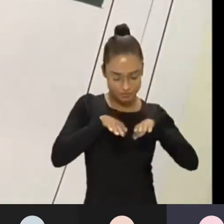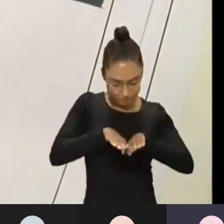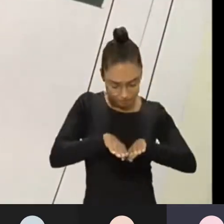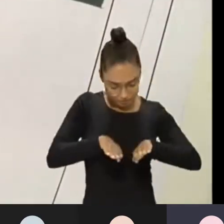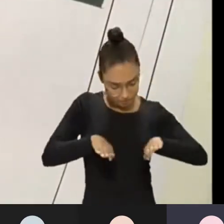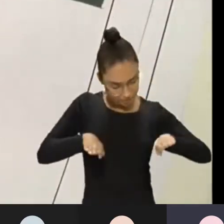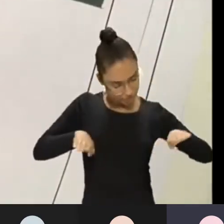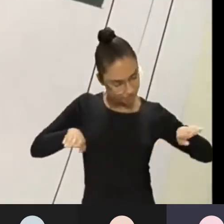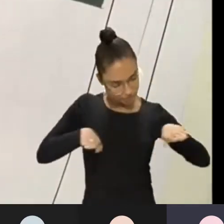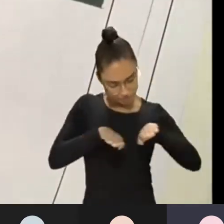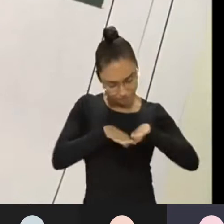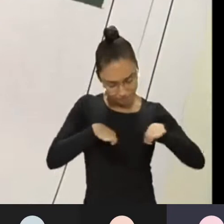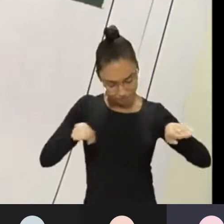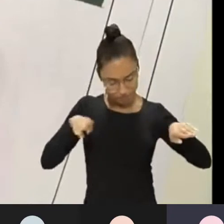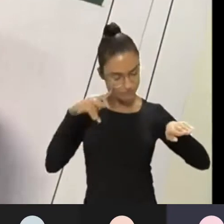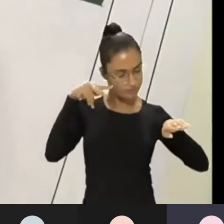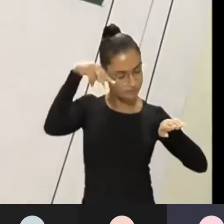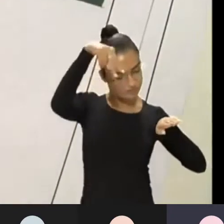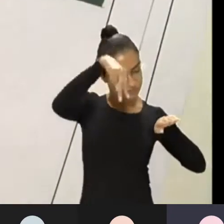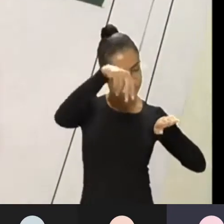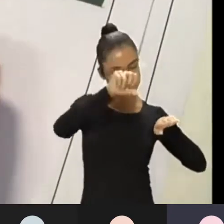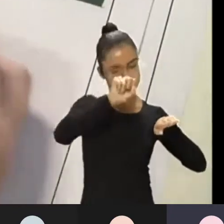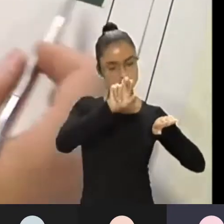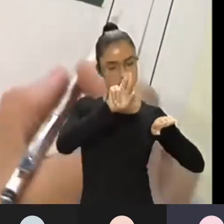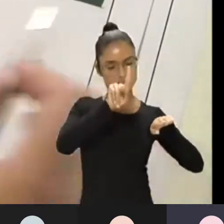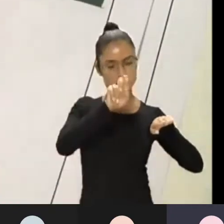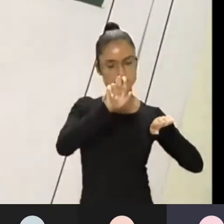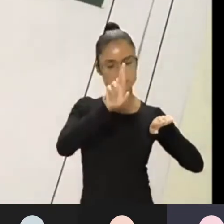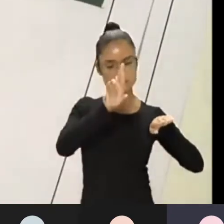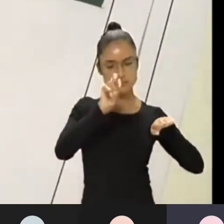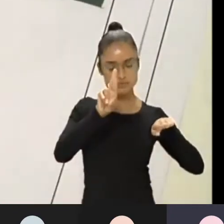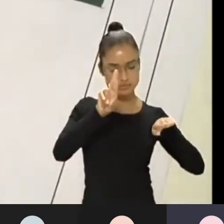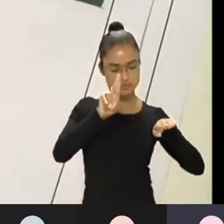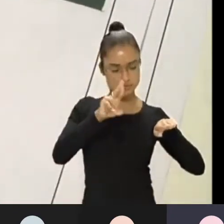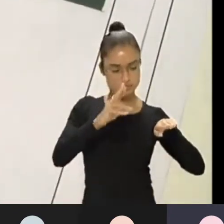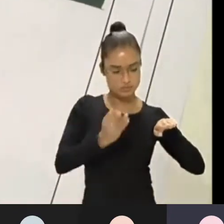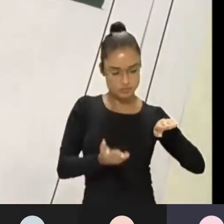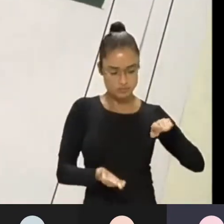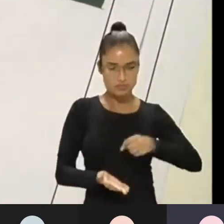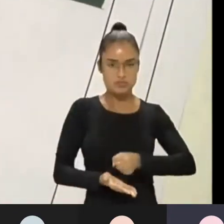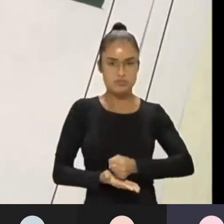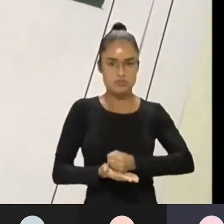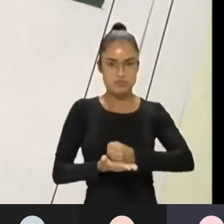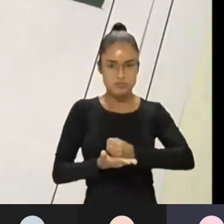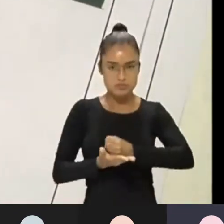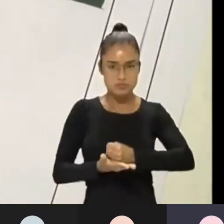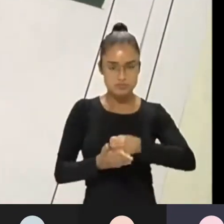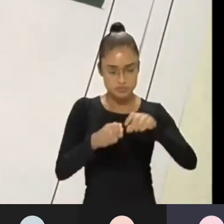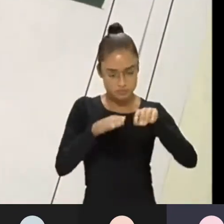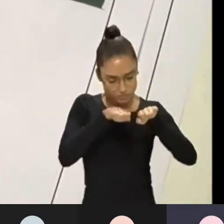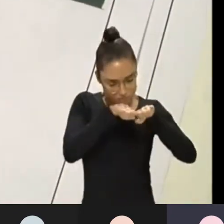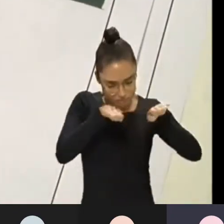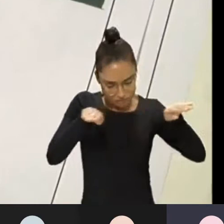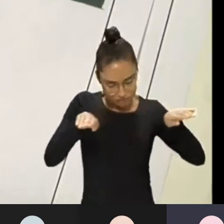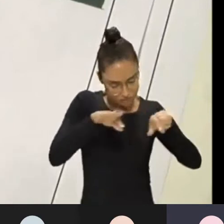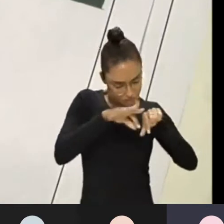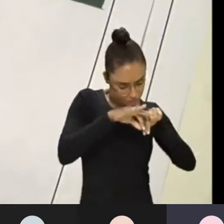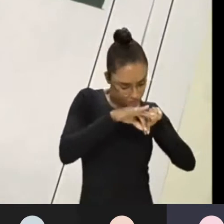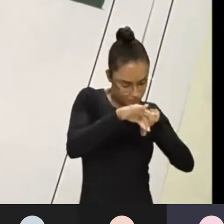Abaixo está associada a vista superior. Eu fiz como se estivesse apoiado na linha terra, então não teria